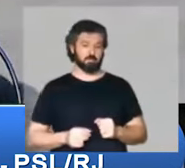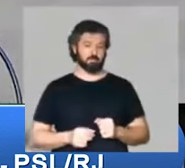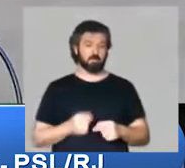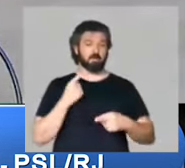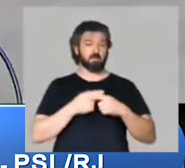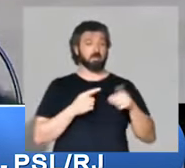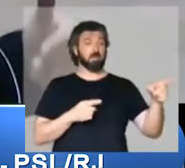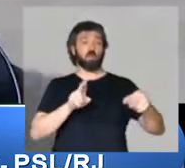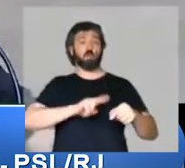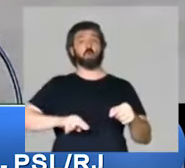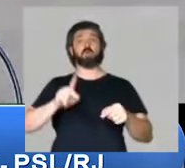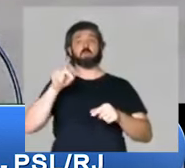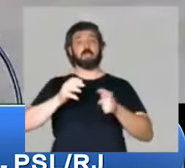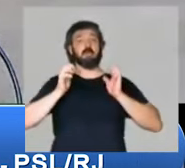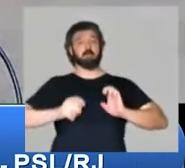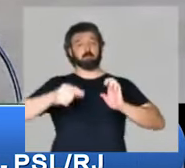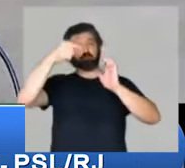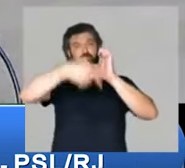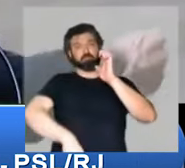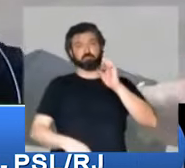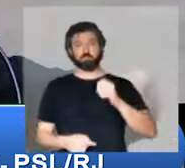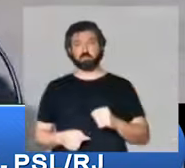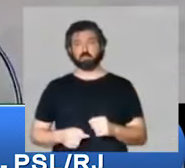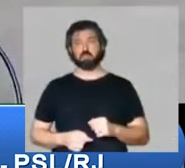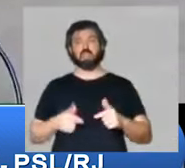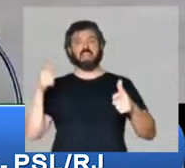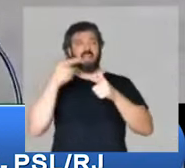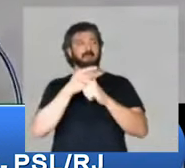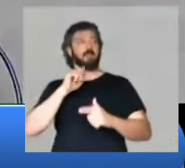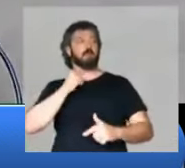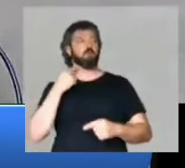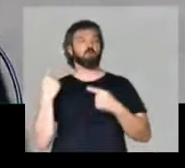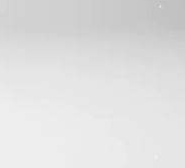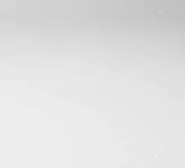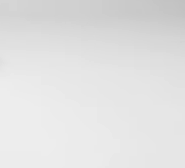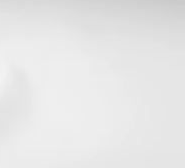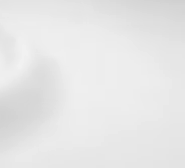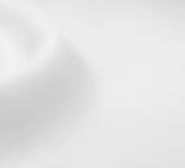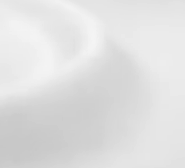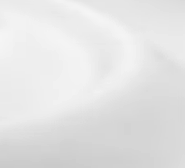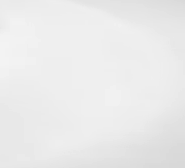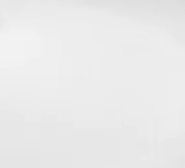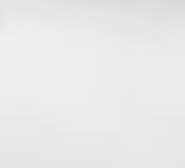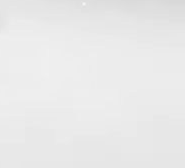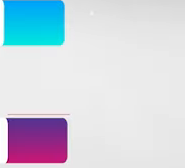só vivem disso, de desonestidade intelectual e ataques sujos contra o governo.